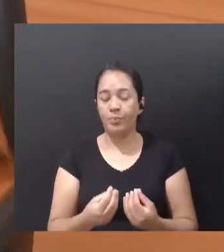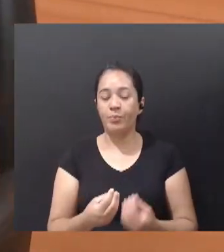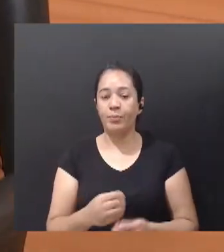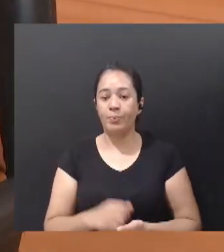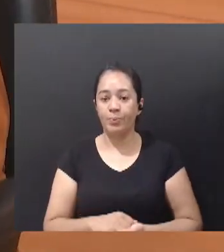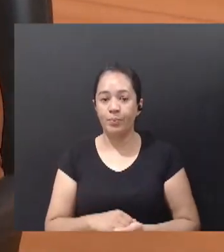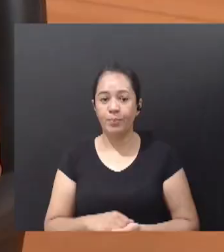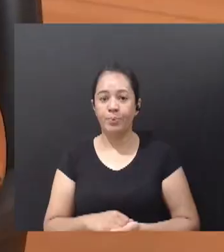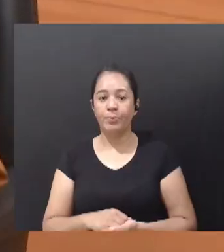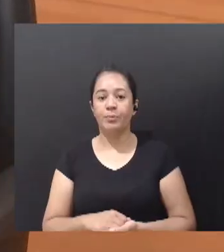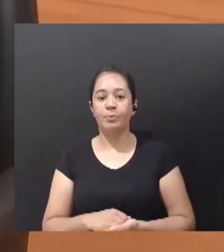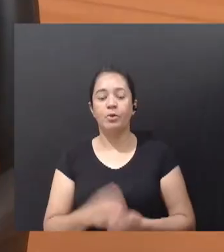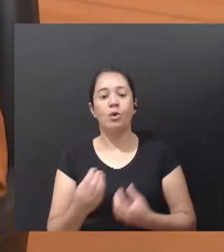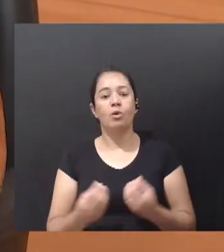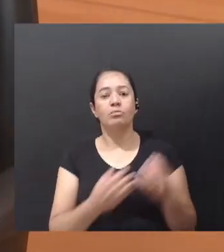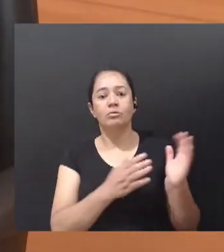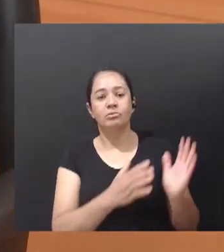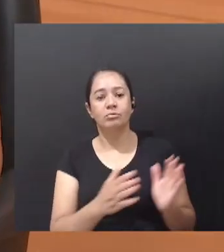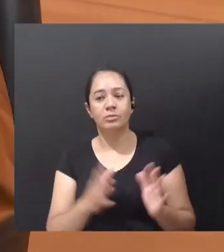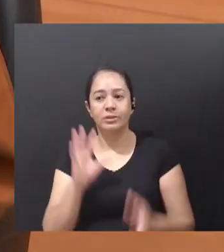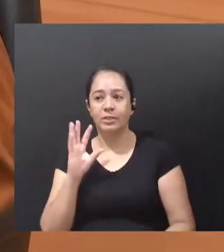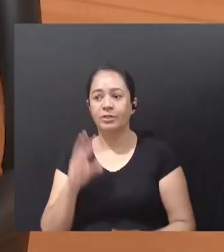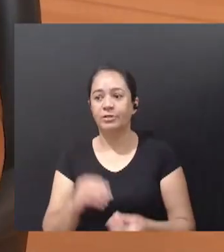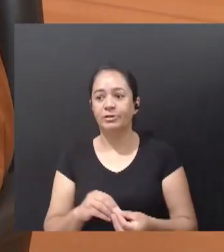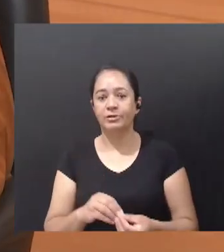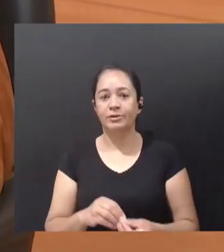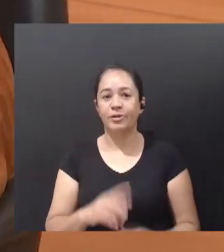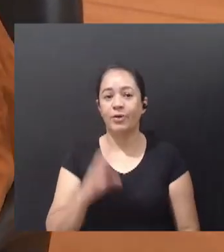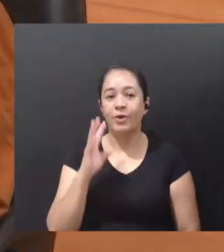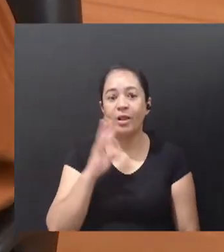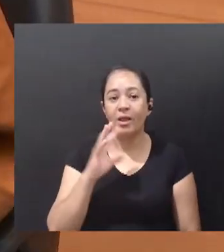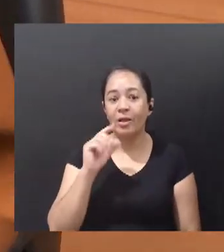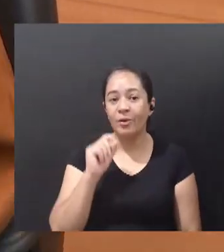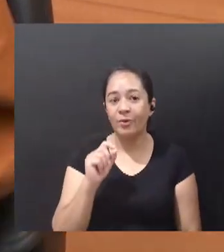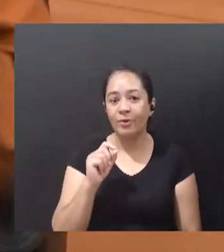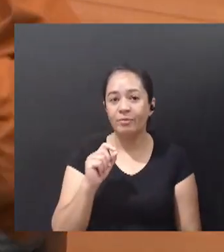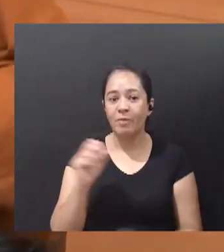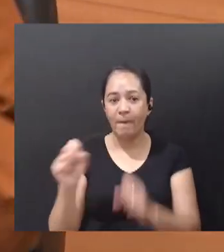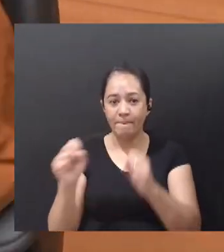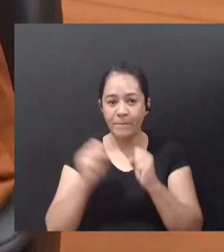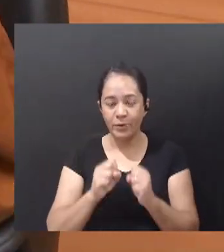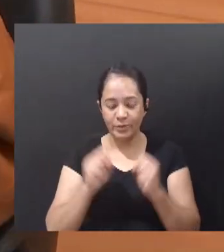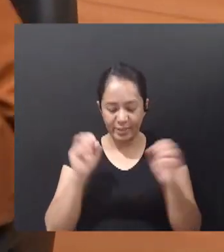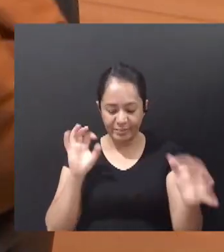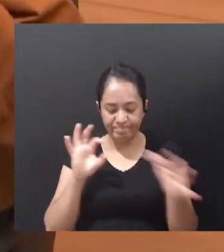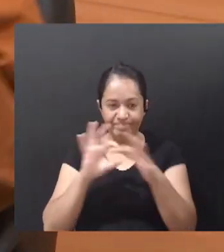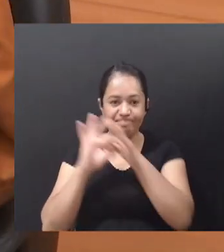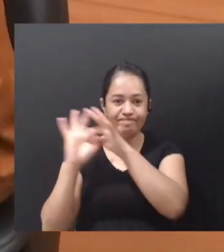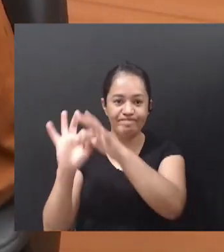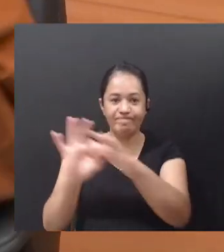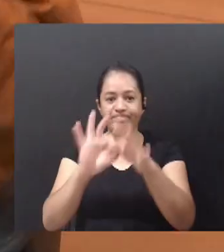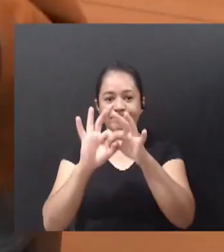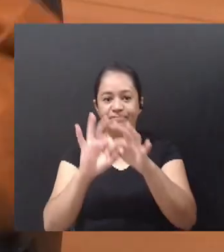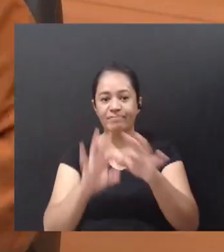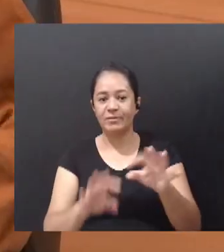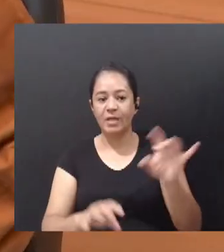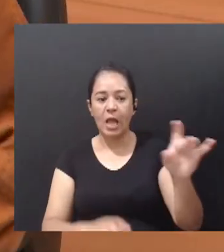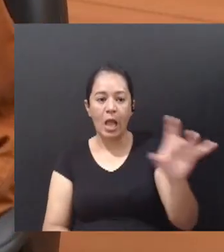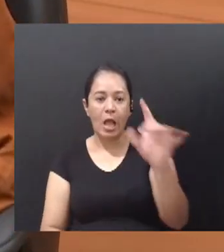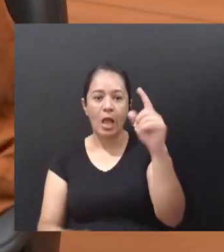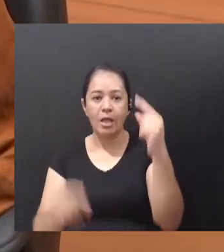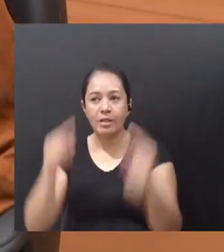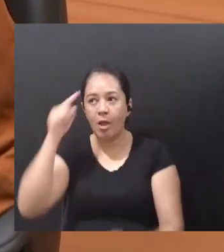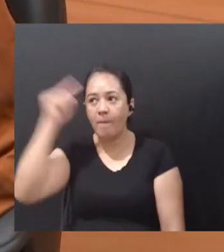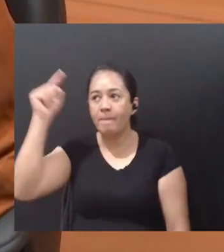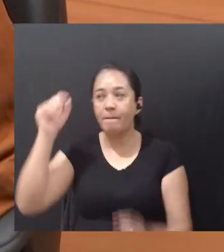assim. E é isso. O mais da hora do hip hop é o poder da união. É saber que cada ideia pode ser implementada para